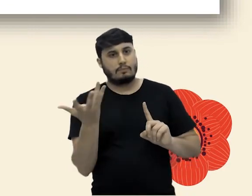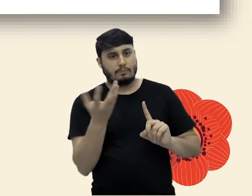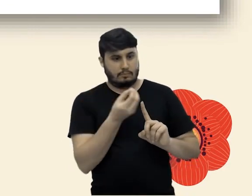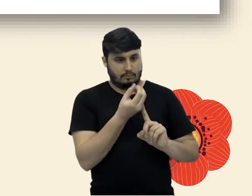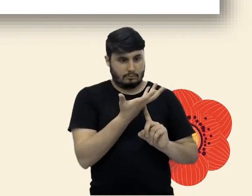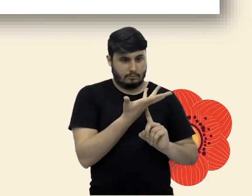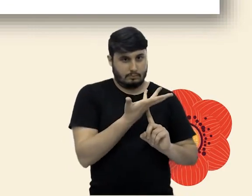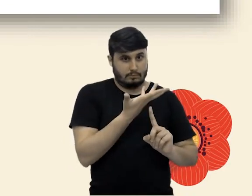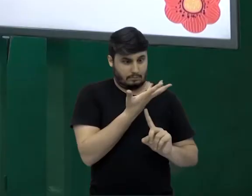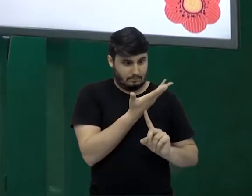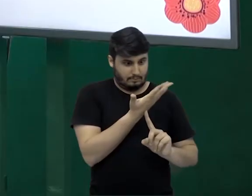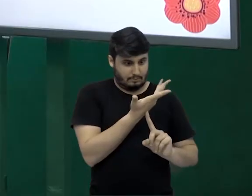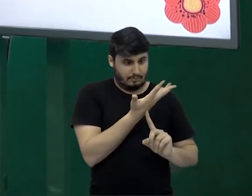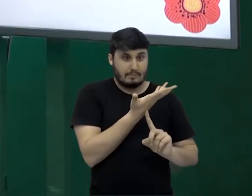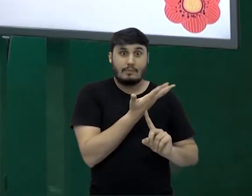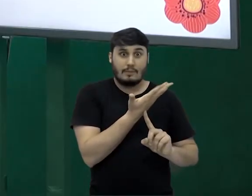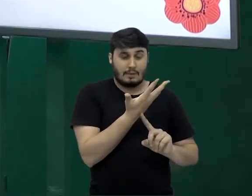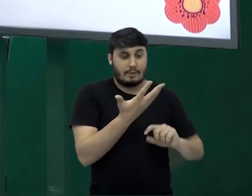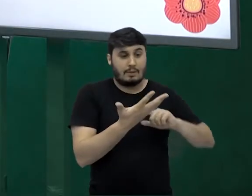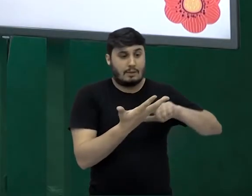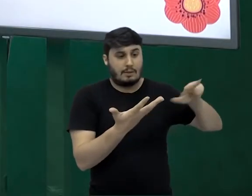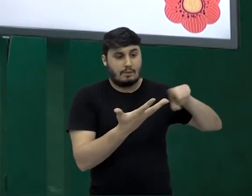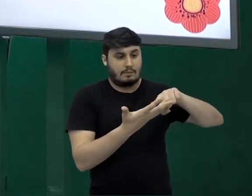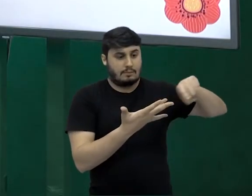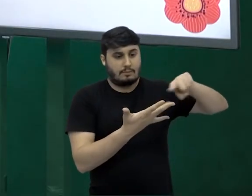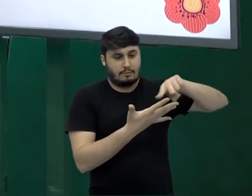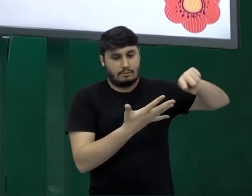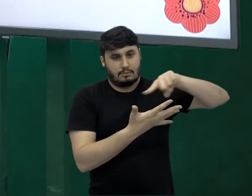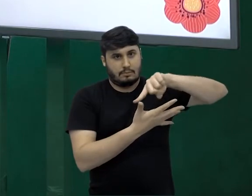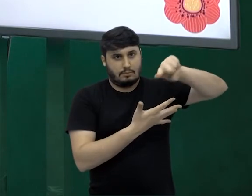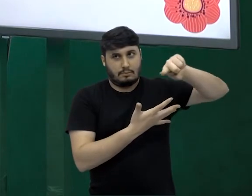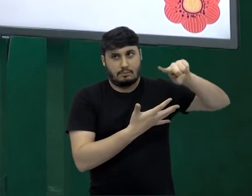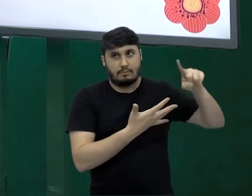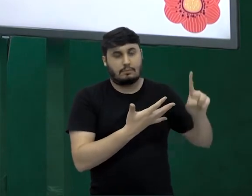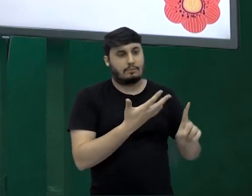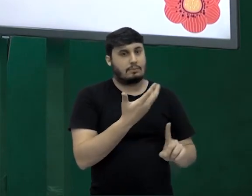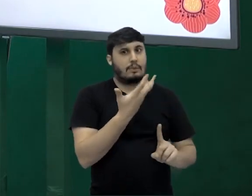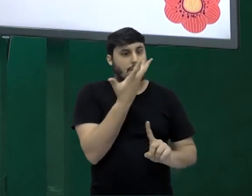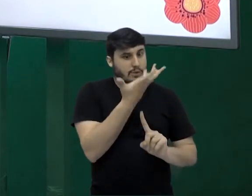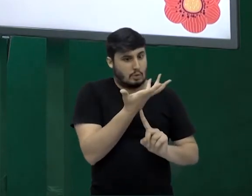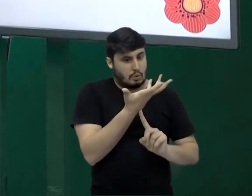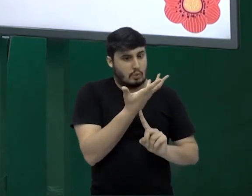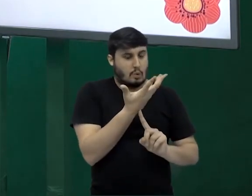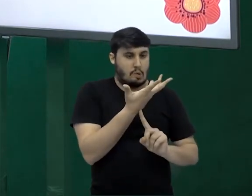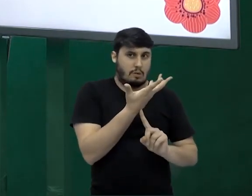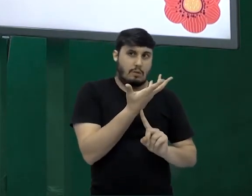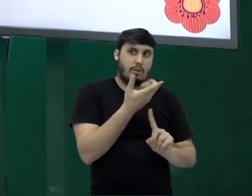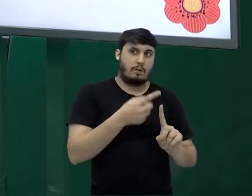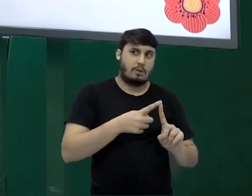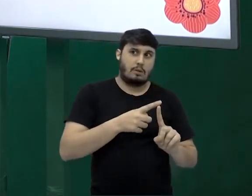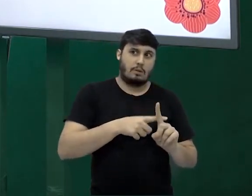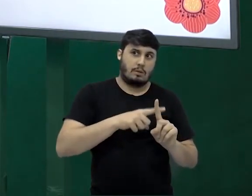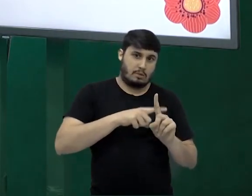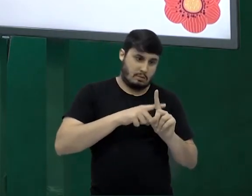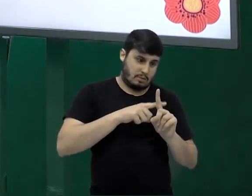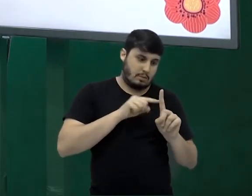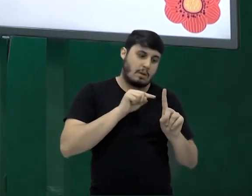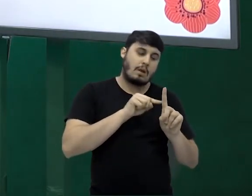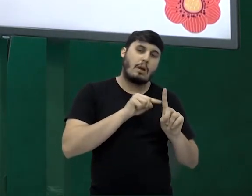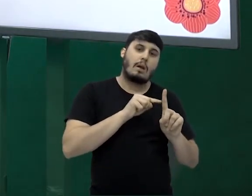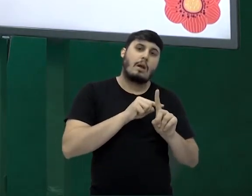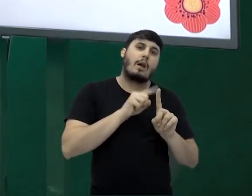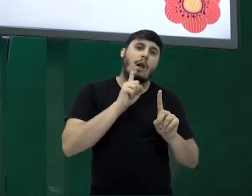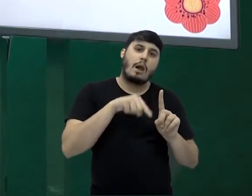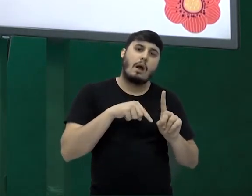receptáculo e o cálice, que vão fazer aqui, ó, pedúnculo aqui, receptáculo e o cálice aqui para segurar ela. E aqui você